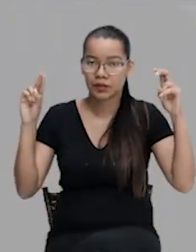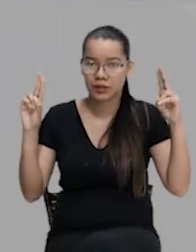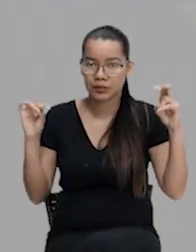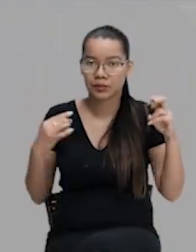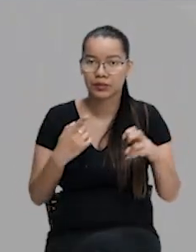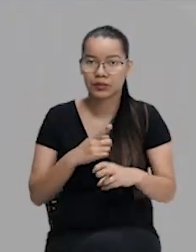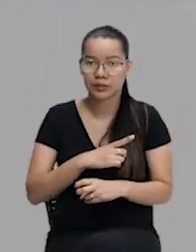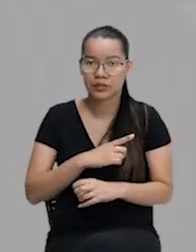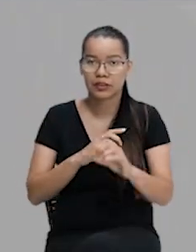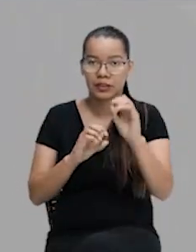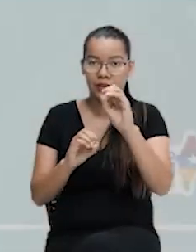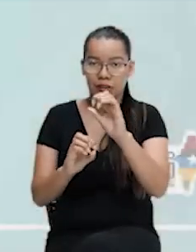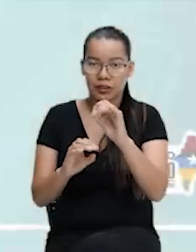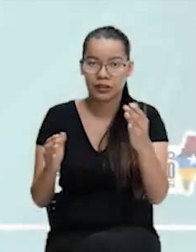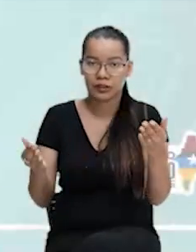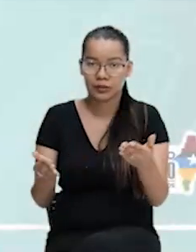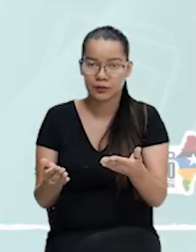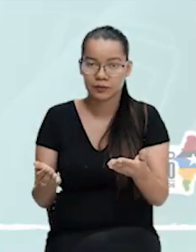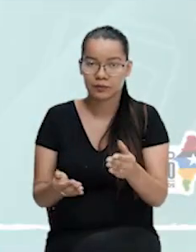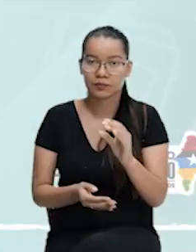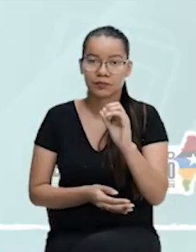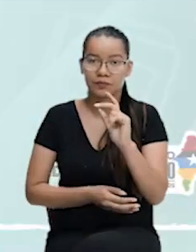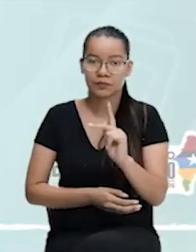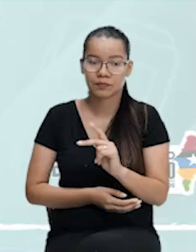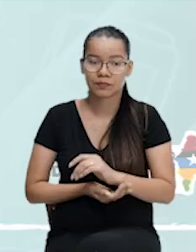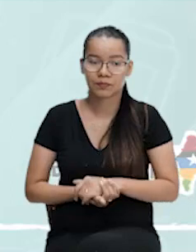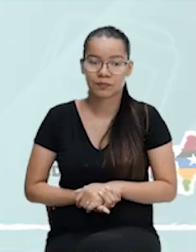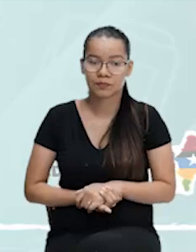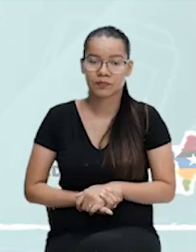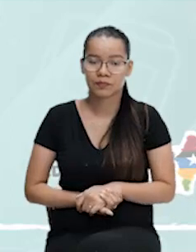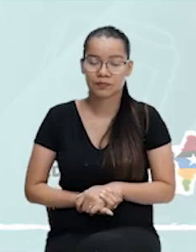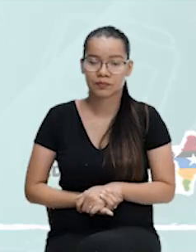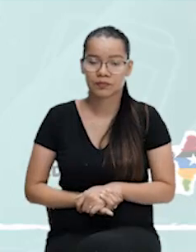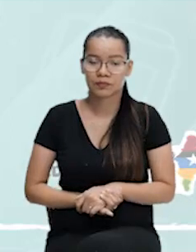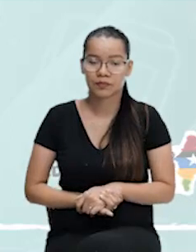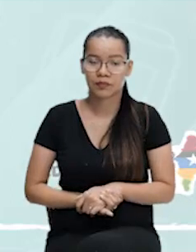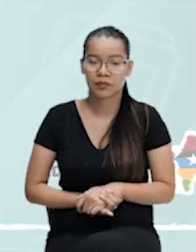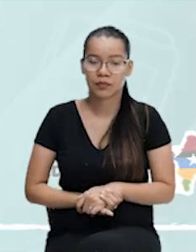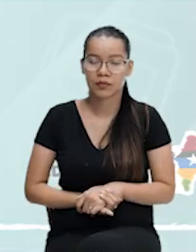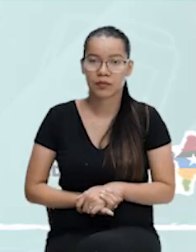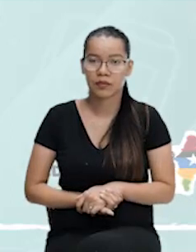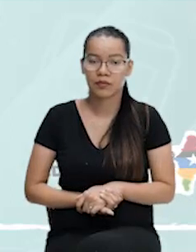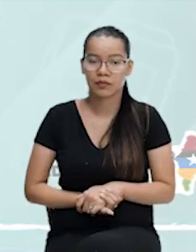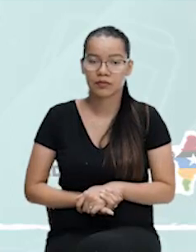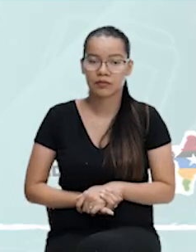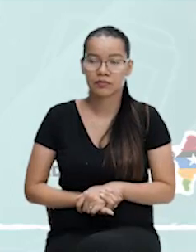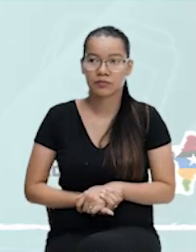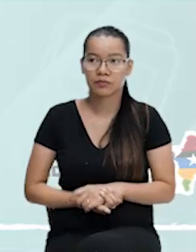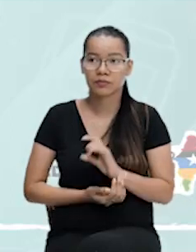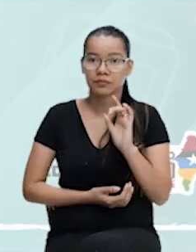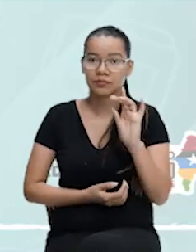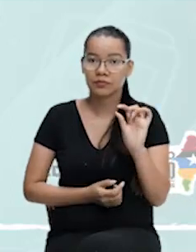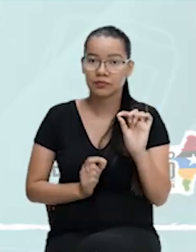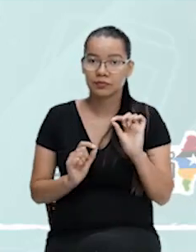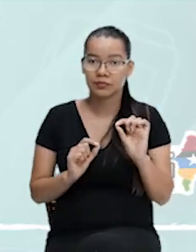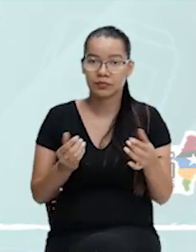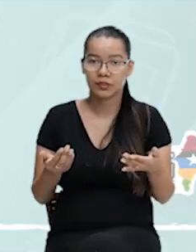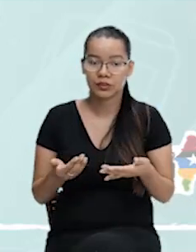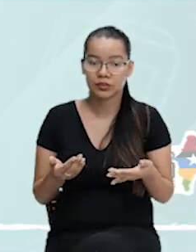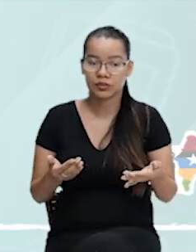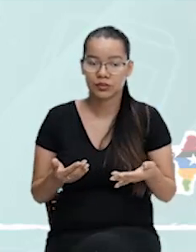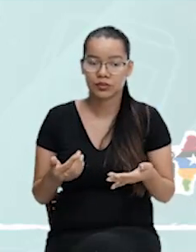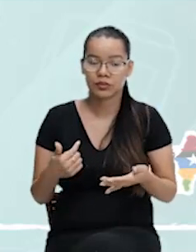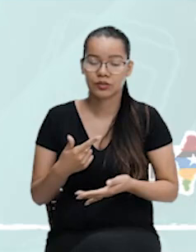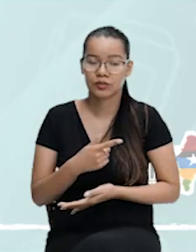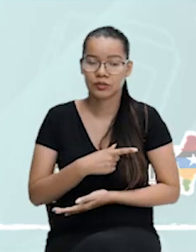nossa aula, ok? Então, condições para a ocorrência das reações químicas. Só que hoje nós vamos abordar